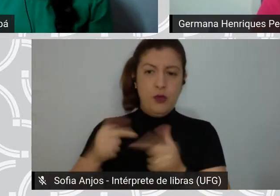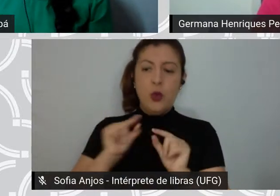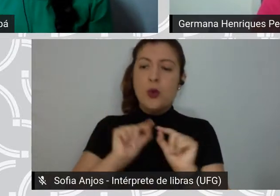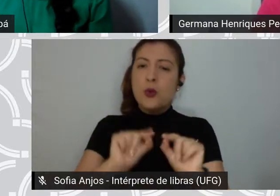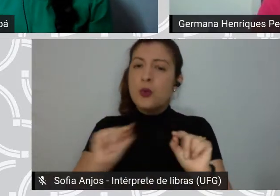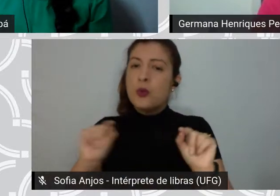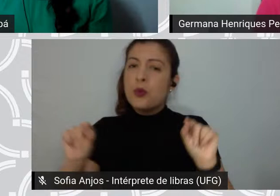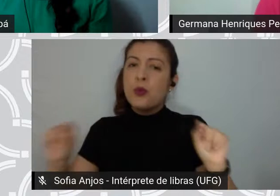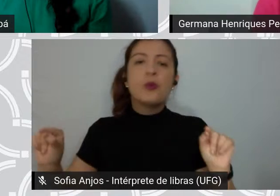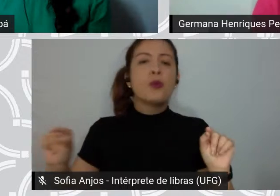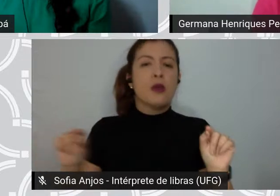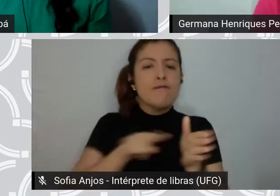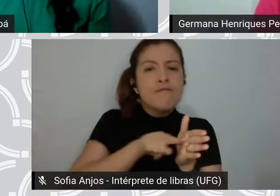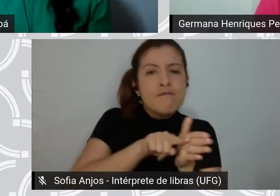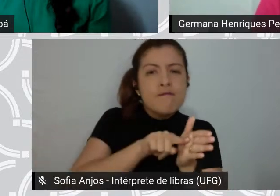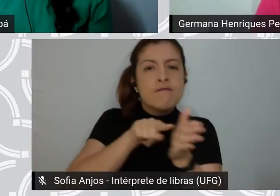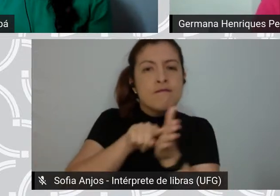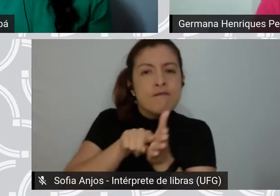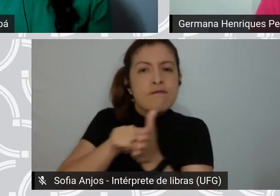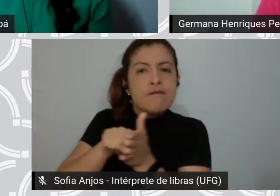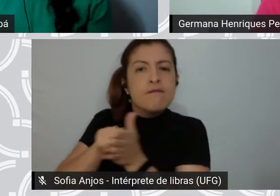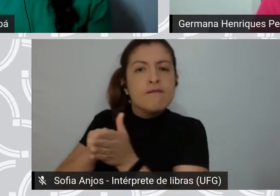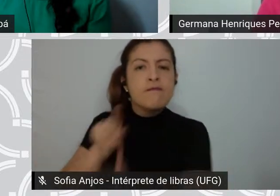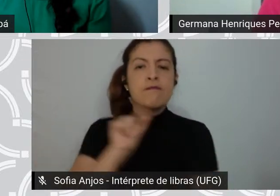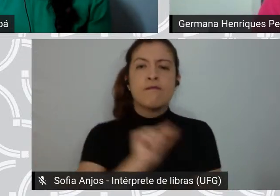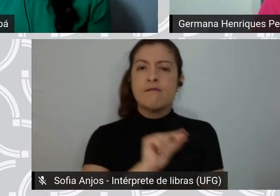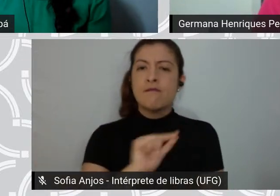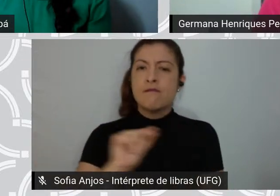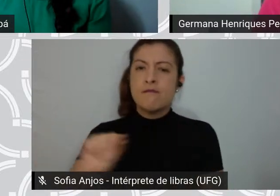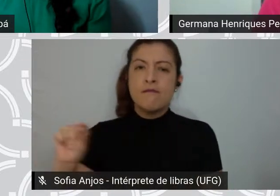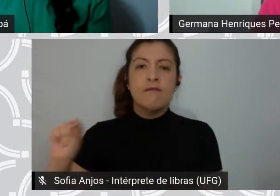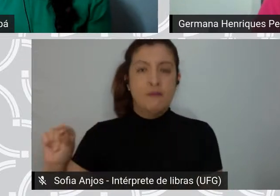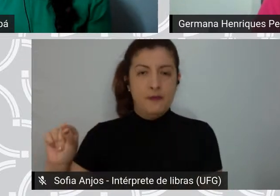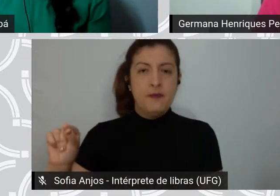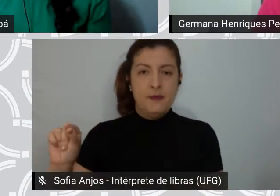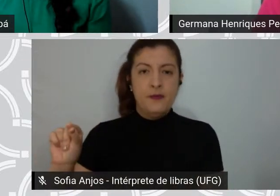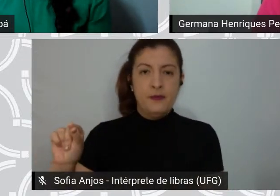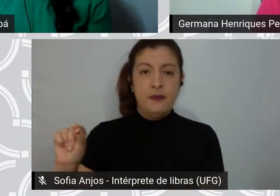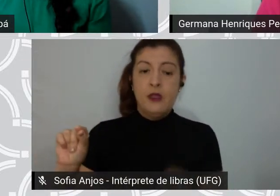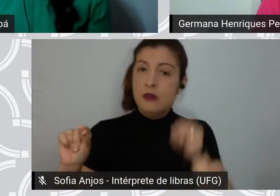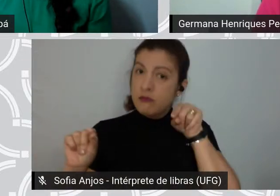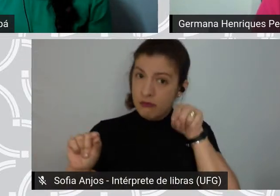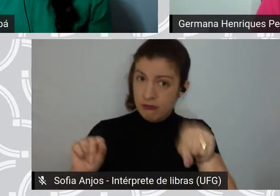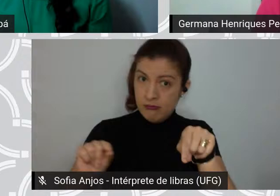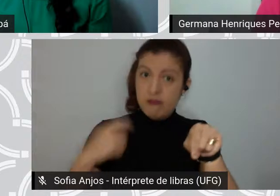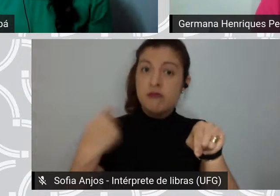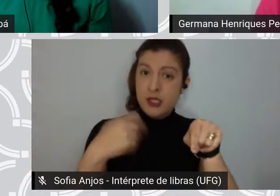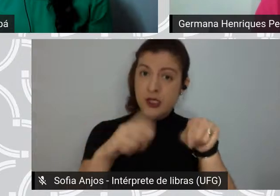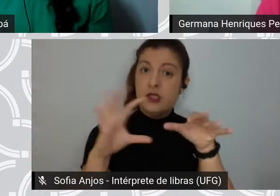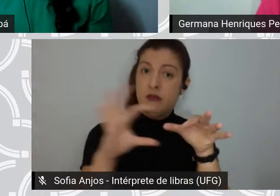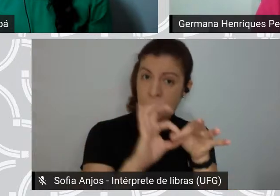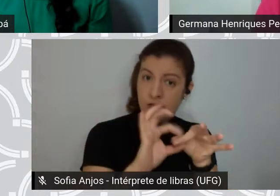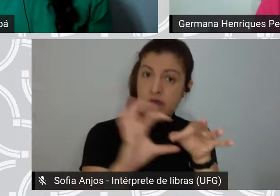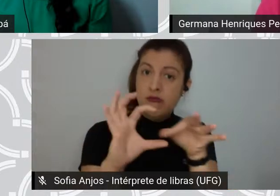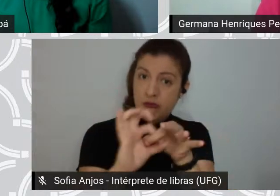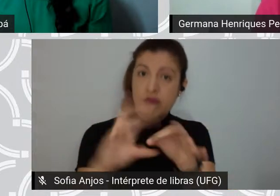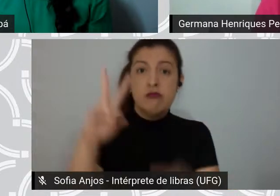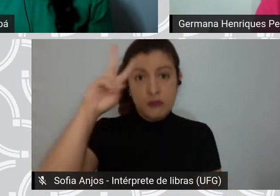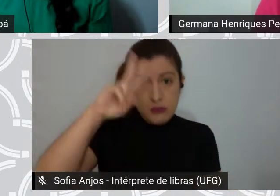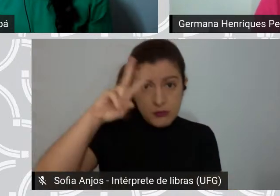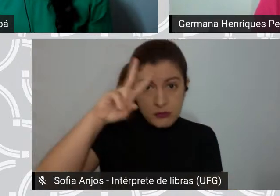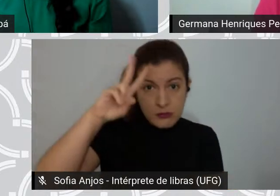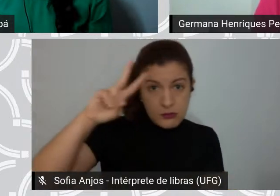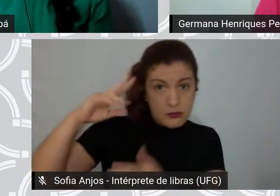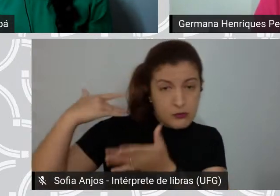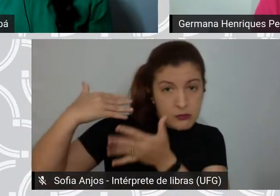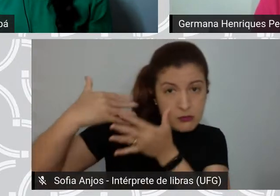lida, não é? E que permeiam a história da tradução, que são: a tradução,